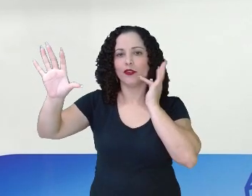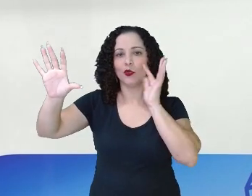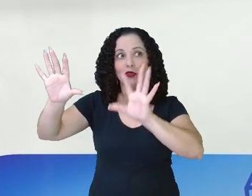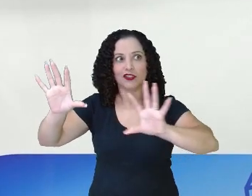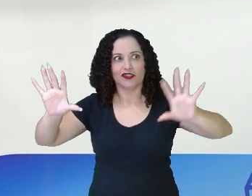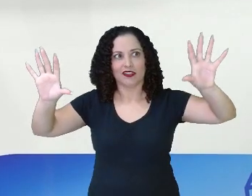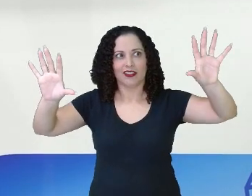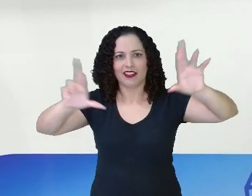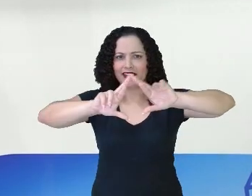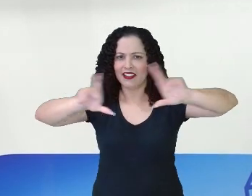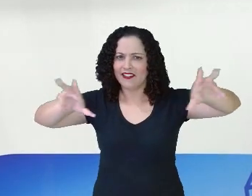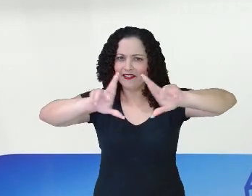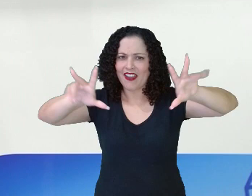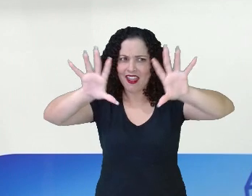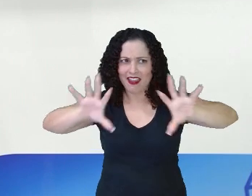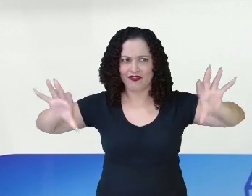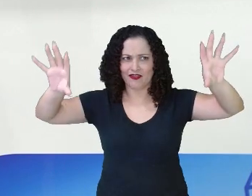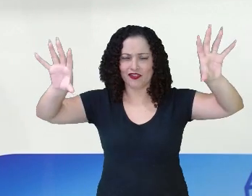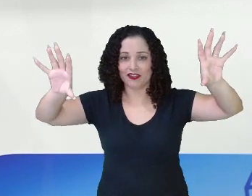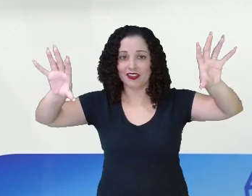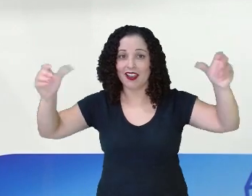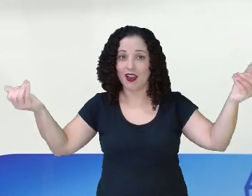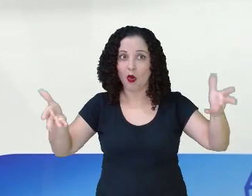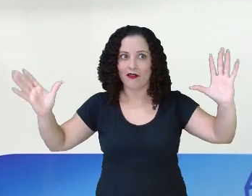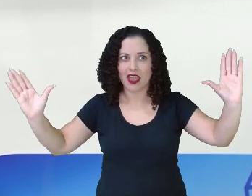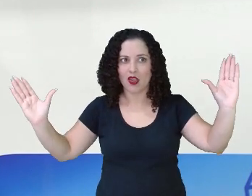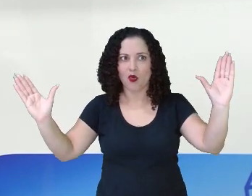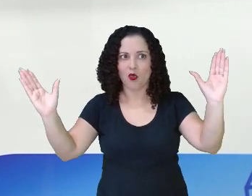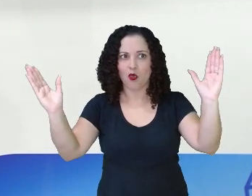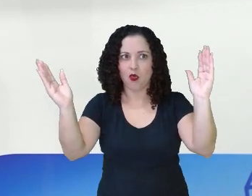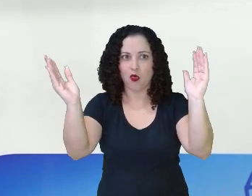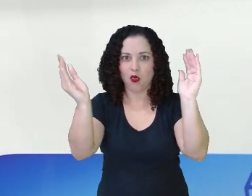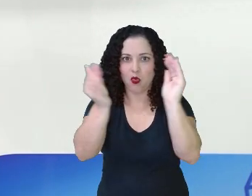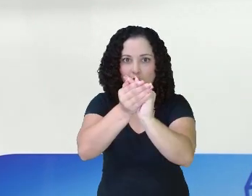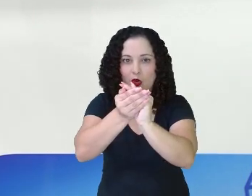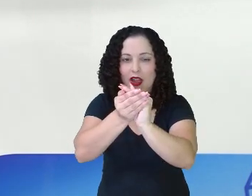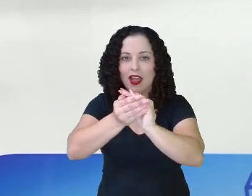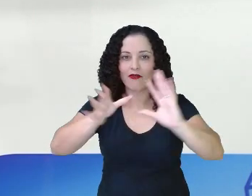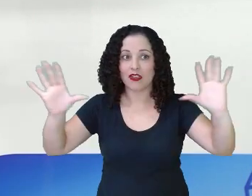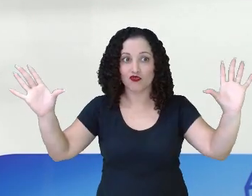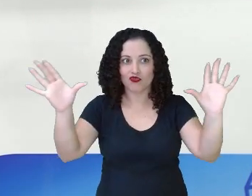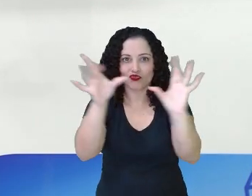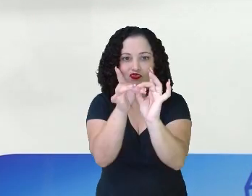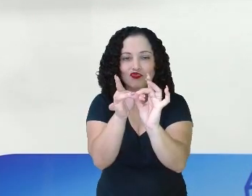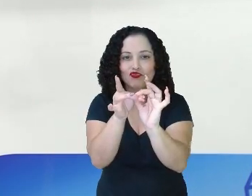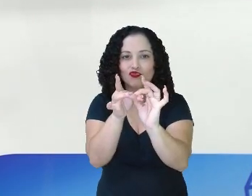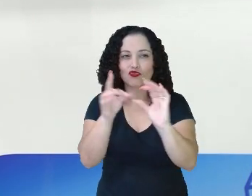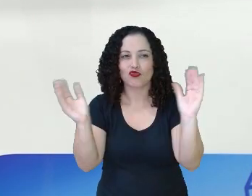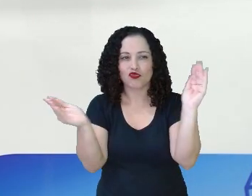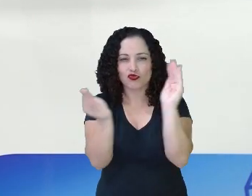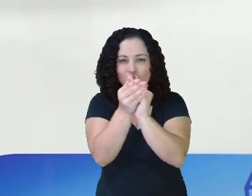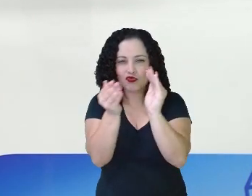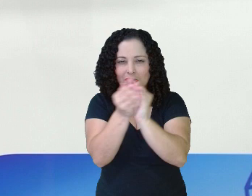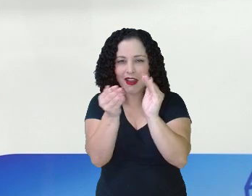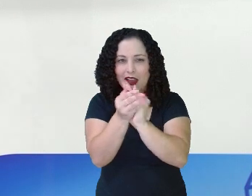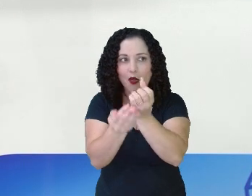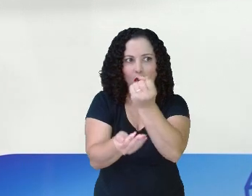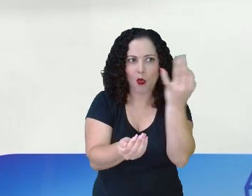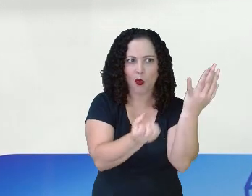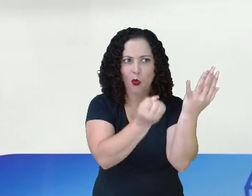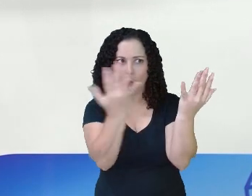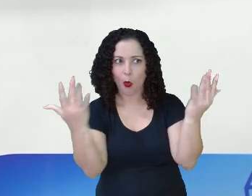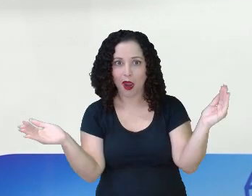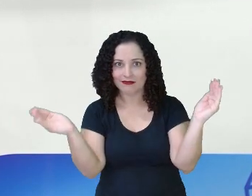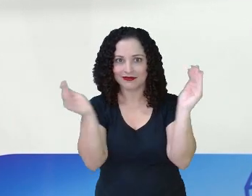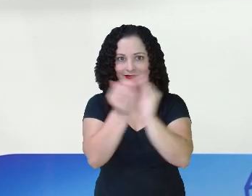vou juntar as minhas quantidades. Aí a gente vem para a definição básica de adição, né? que é quando